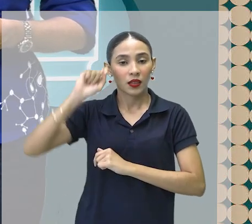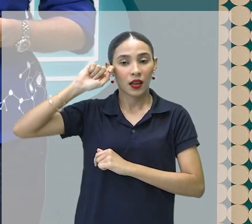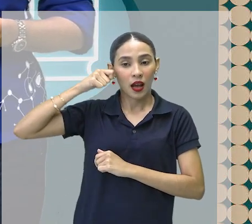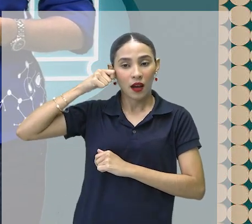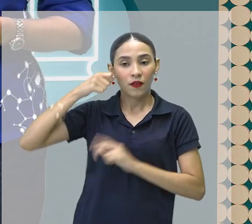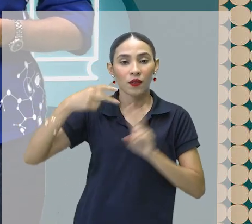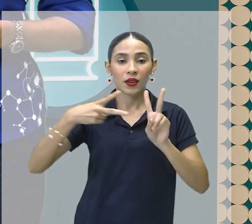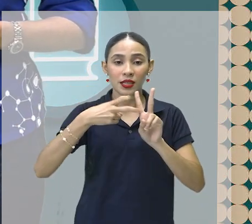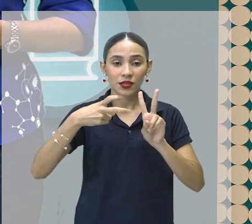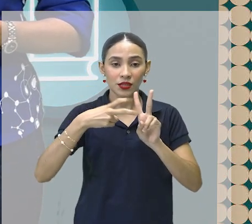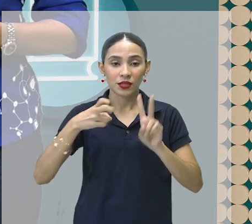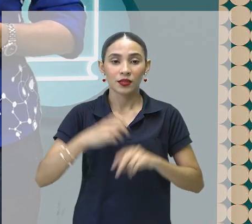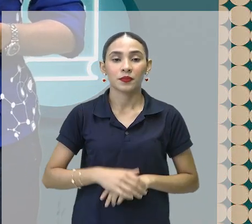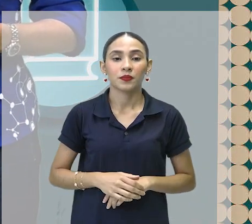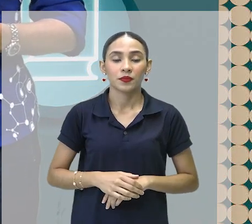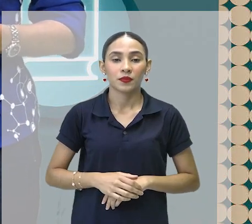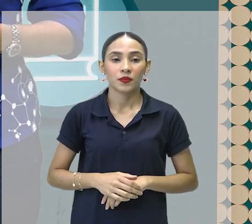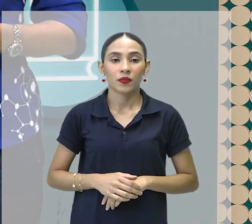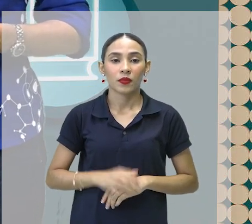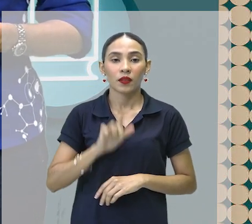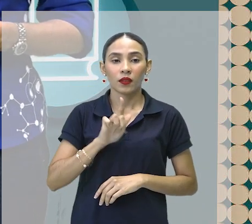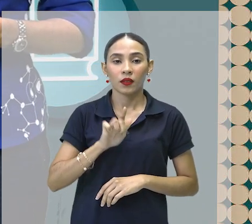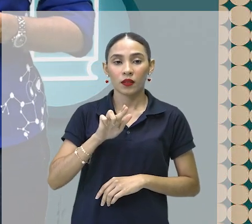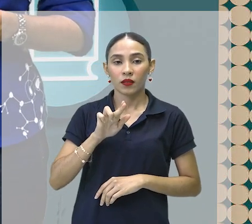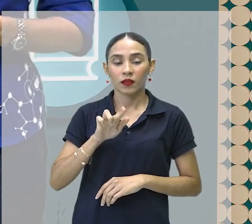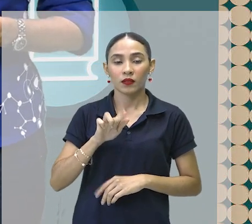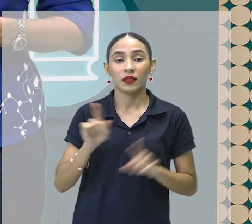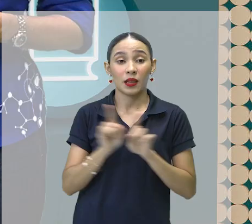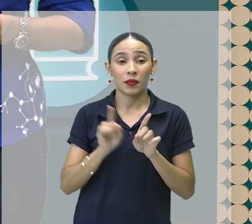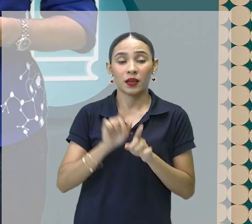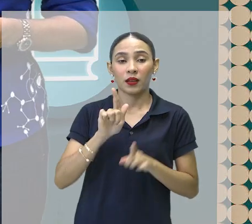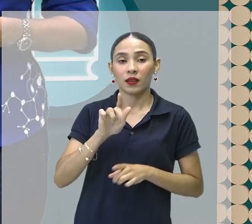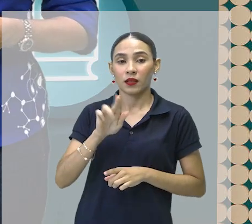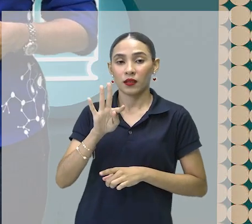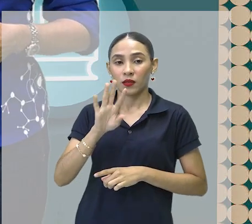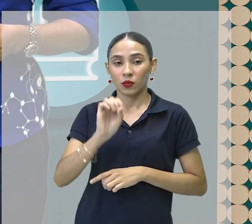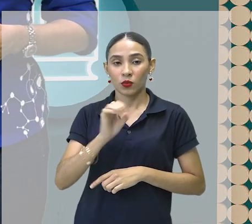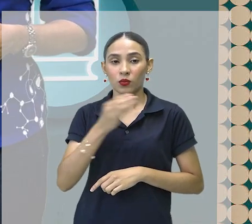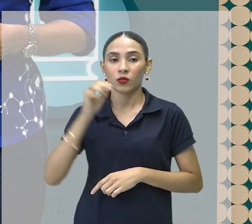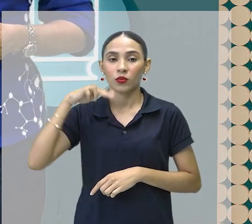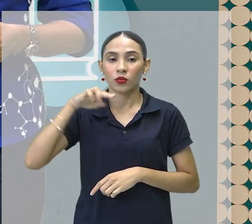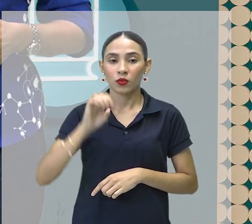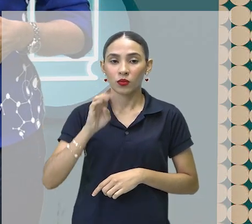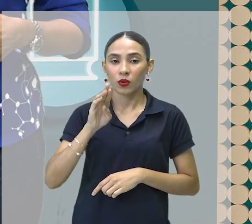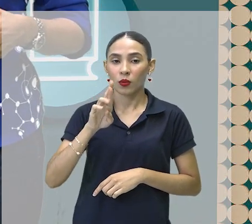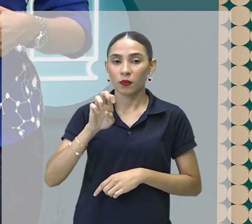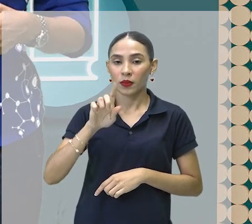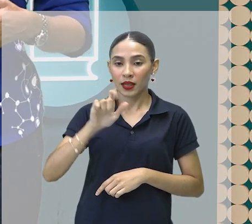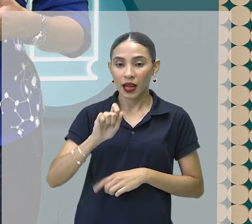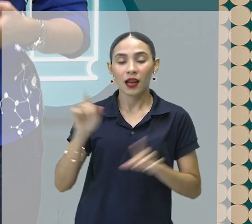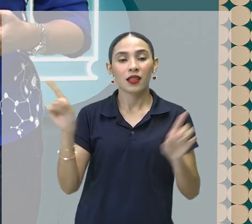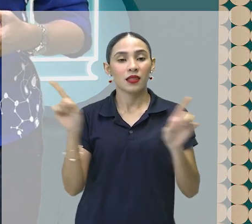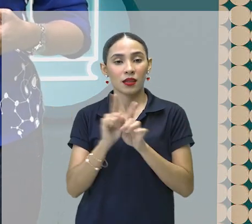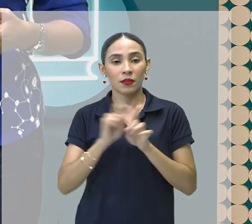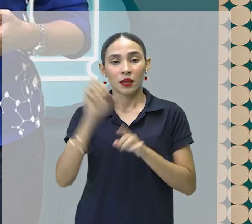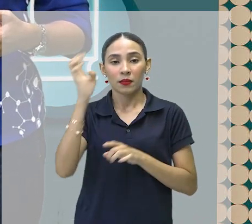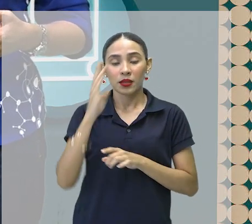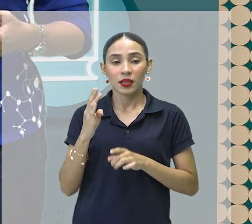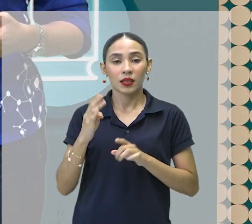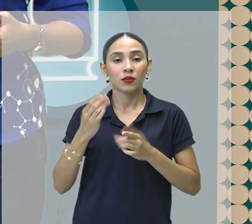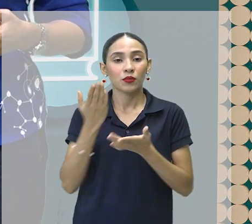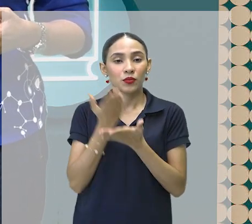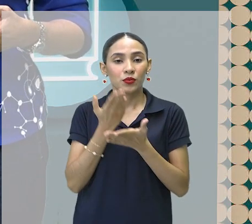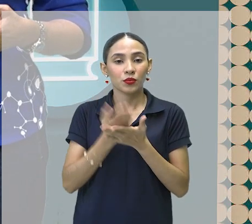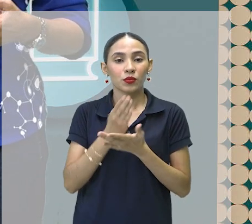ancestralidade afro-indígena. Temos também o Guto Nóbrega, também brasileiro, que explora bioarte,